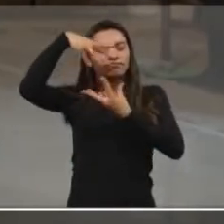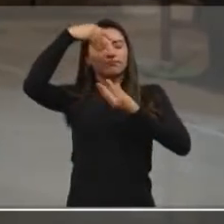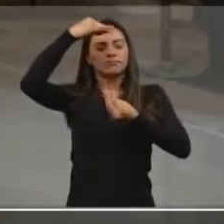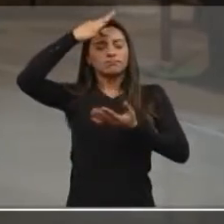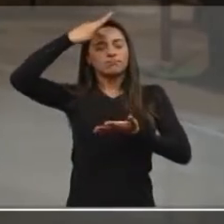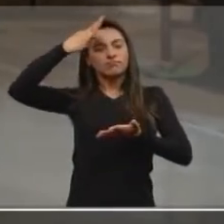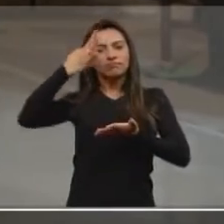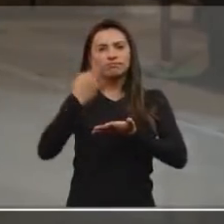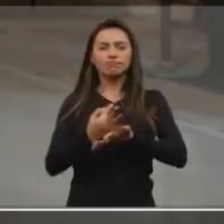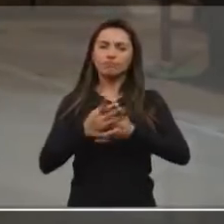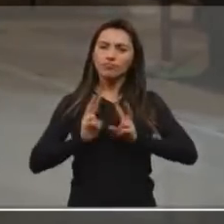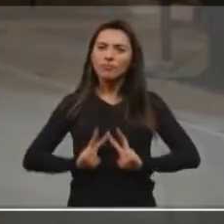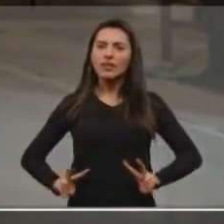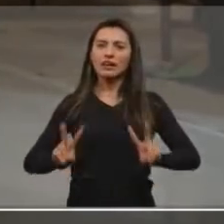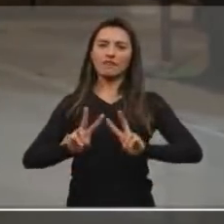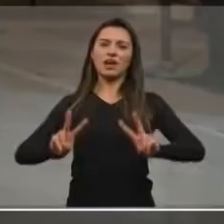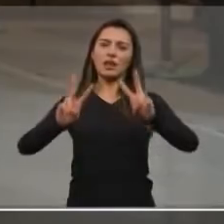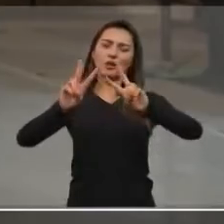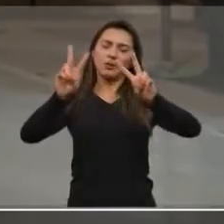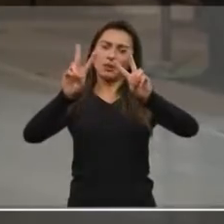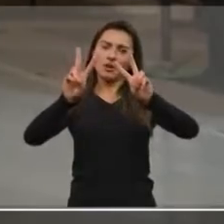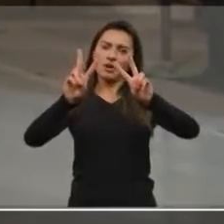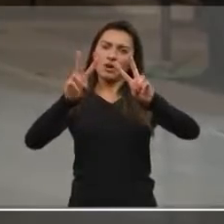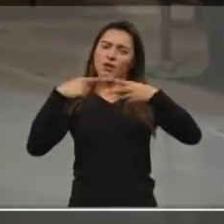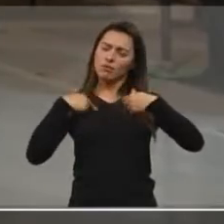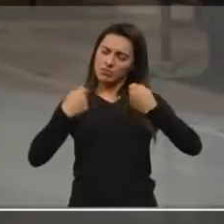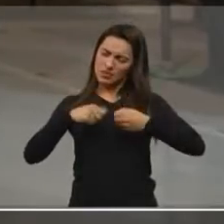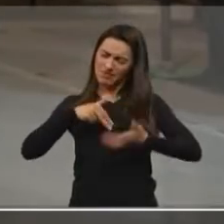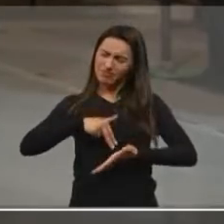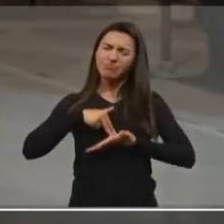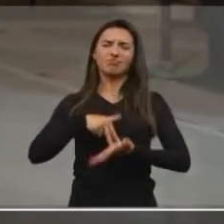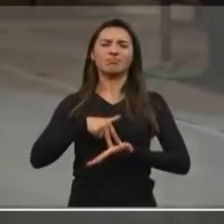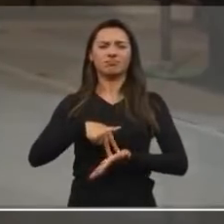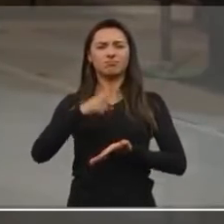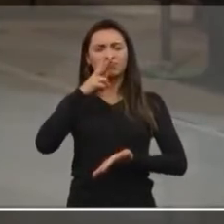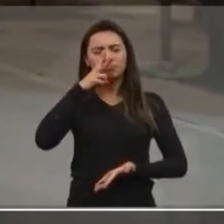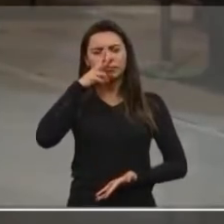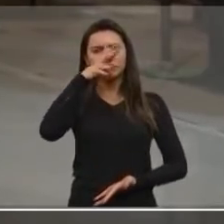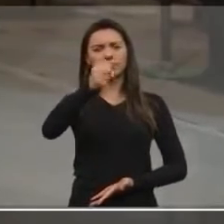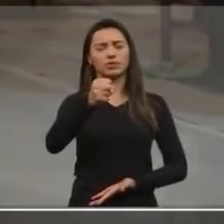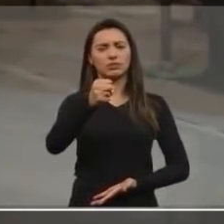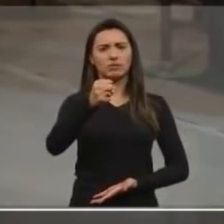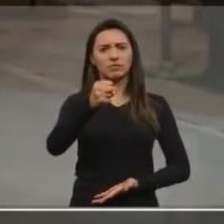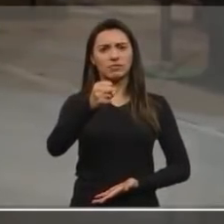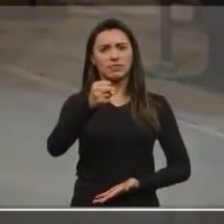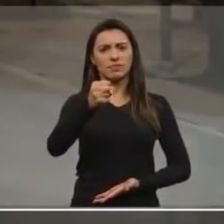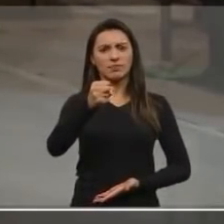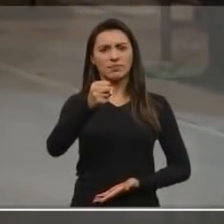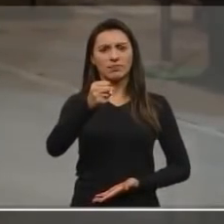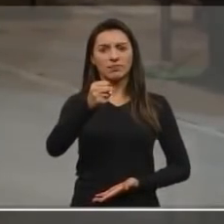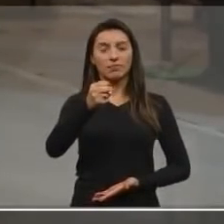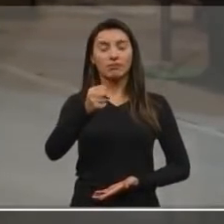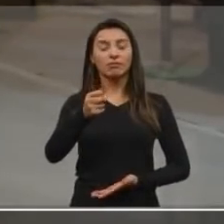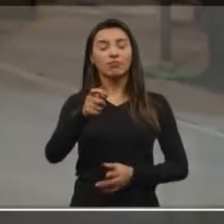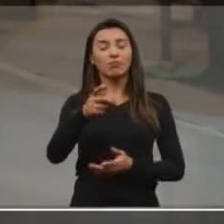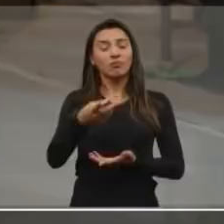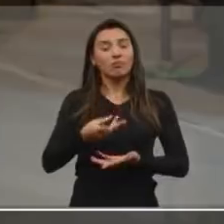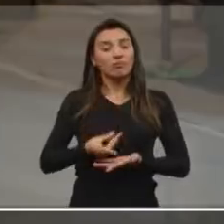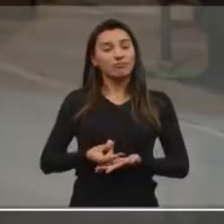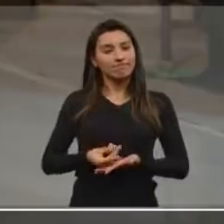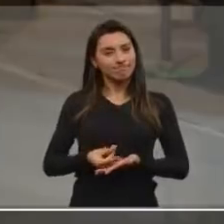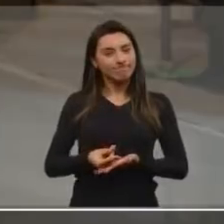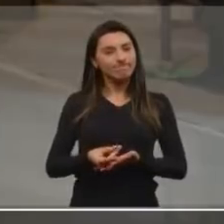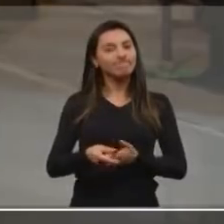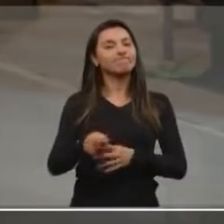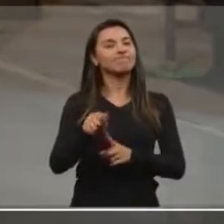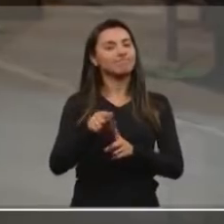ter valor ter solidez isso leva meses anos